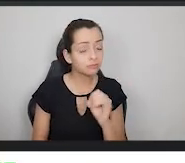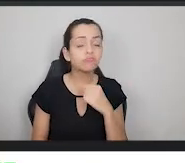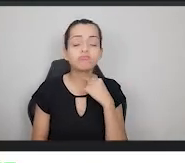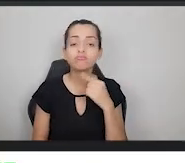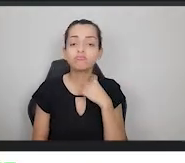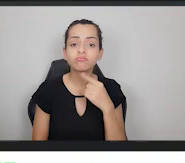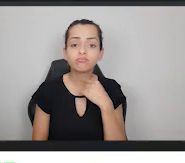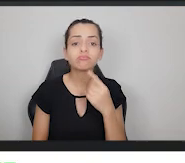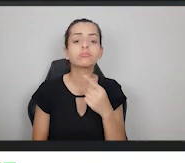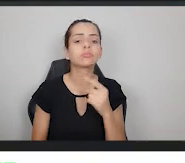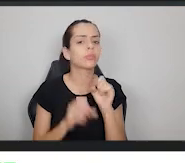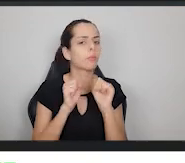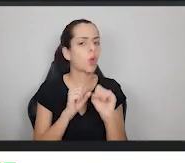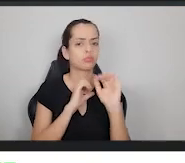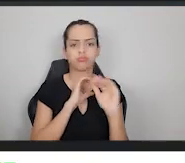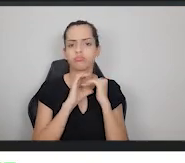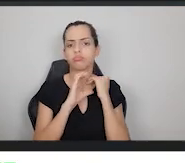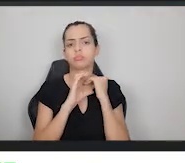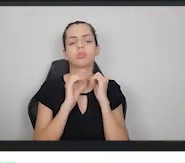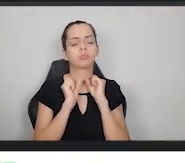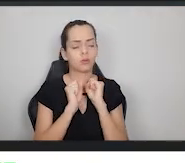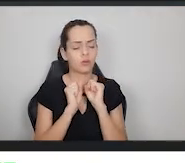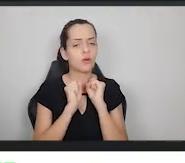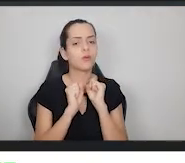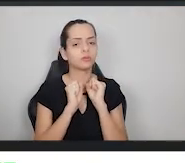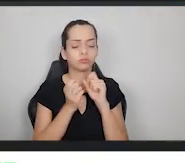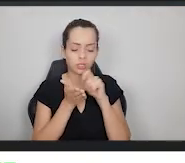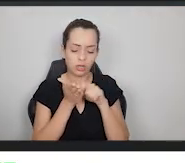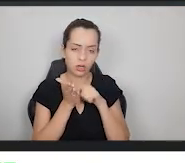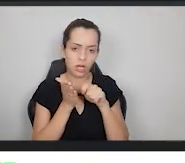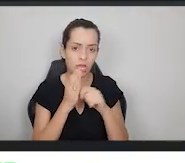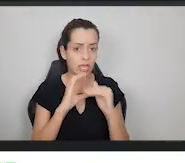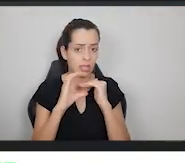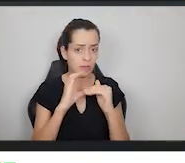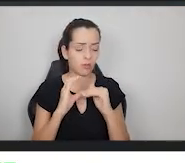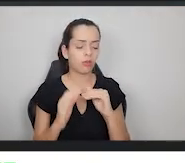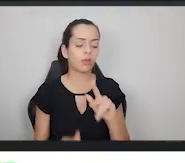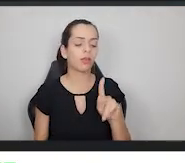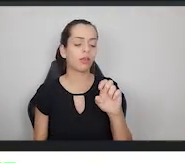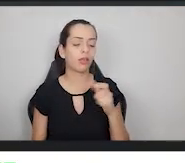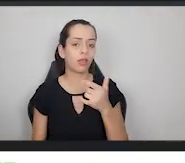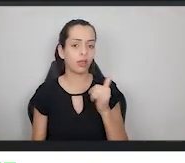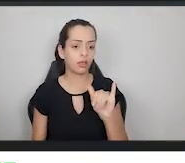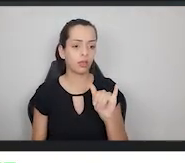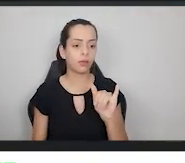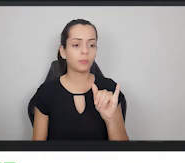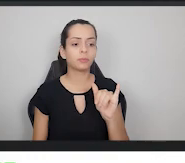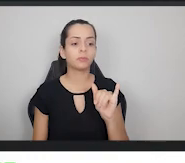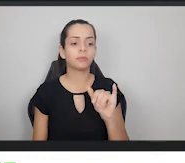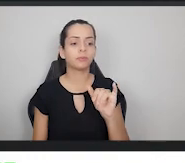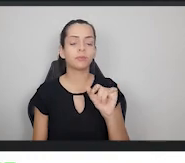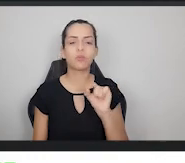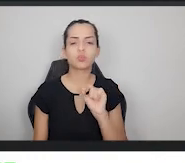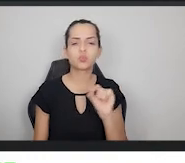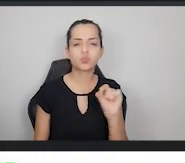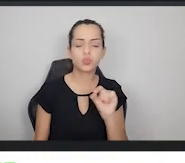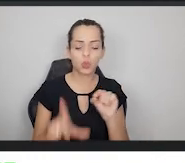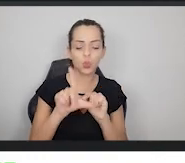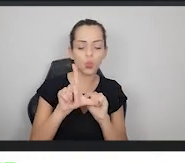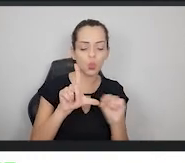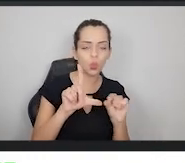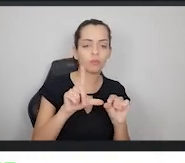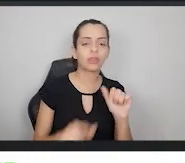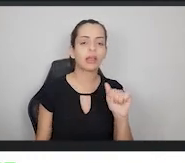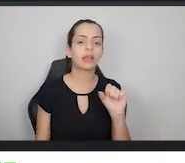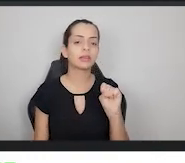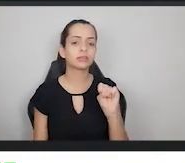e trazer basicamente os componentes para ir explicando o sistema mas de uma forma geral, mas eu espero que